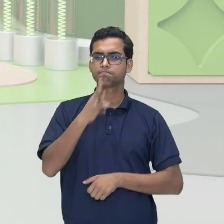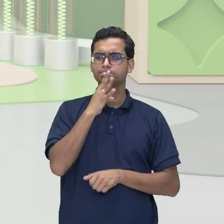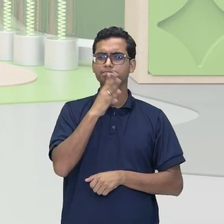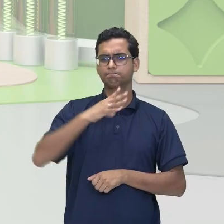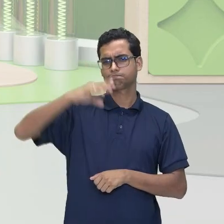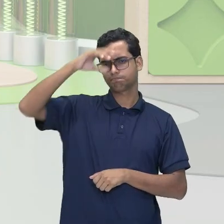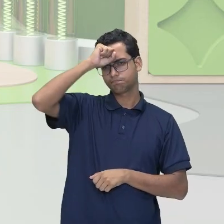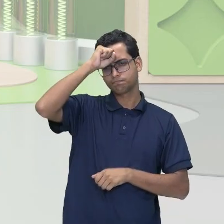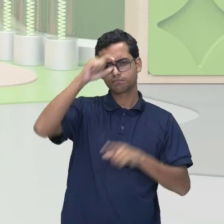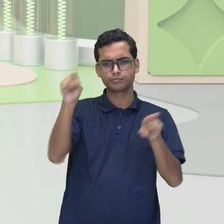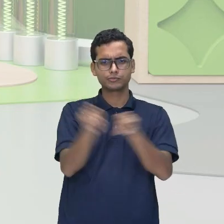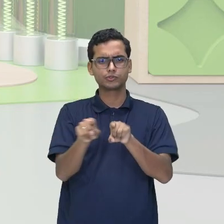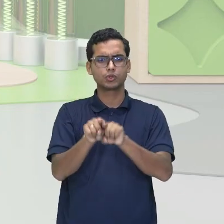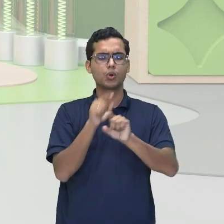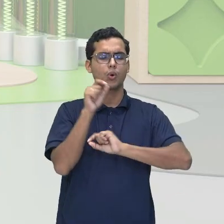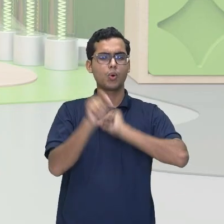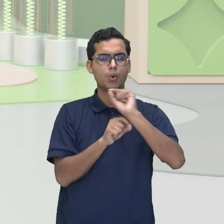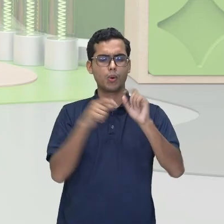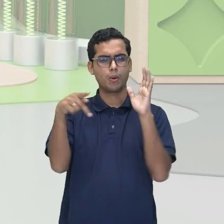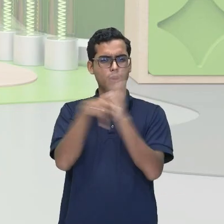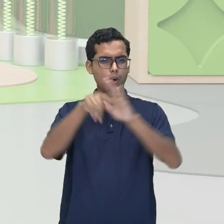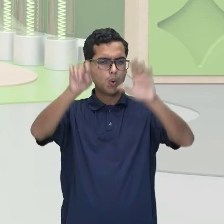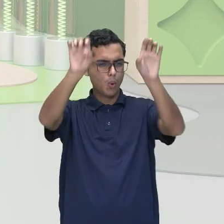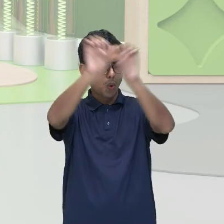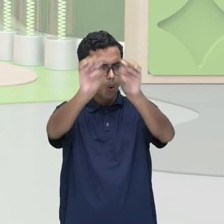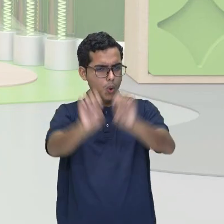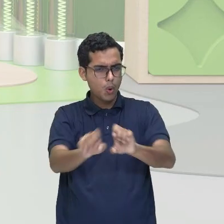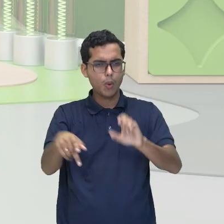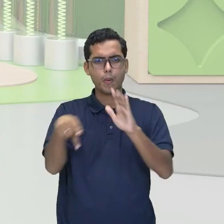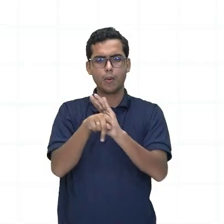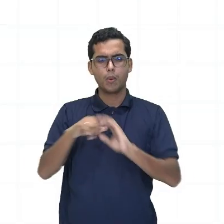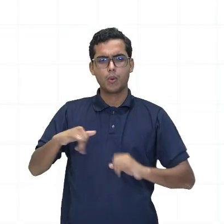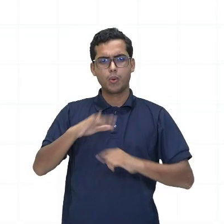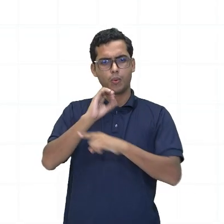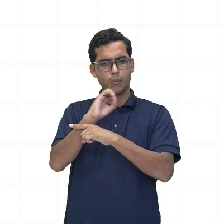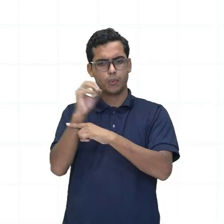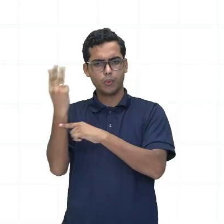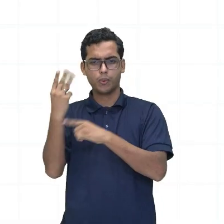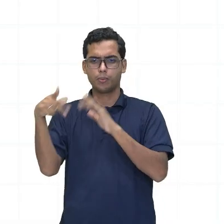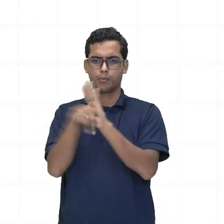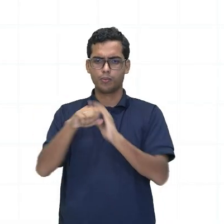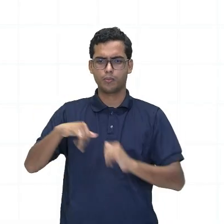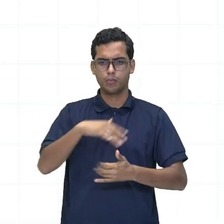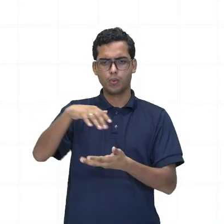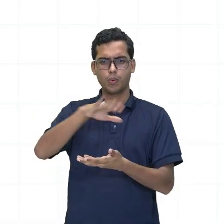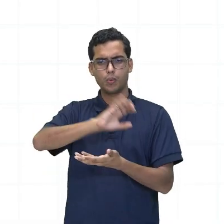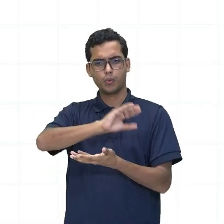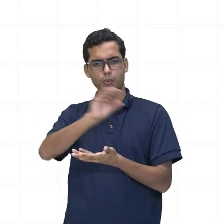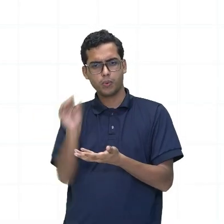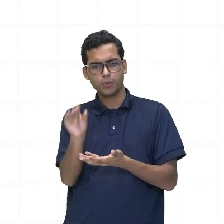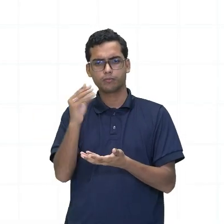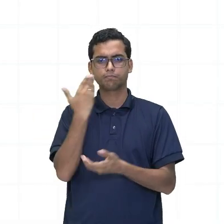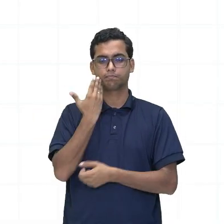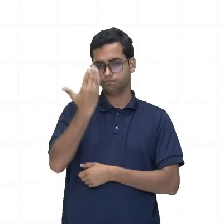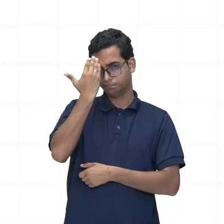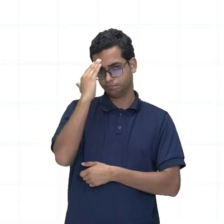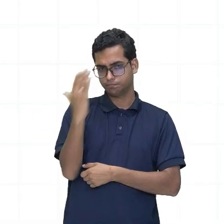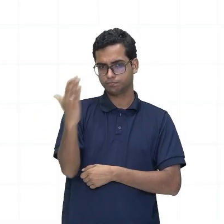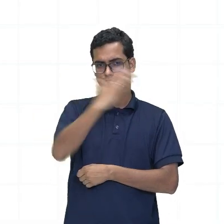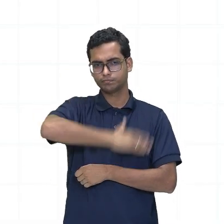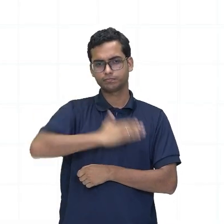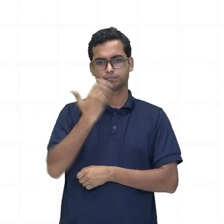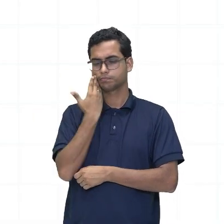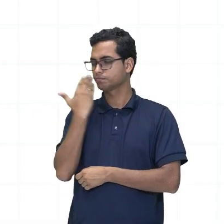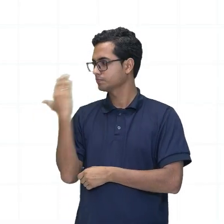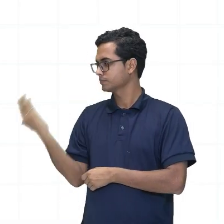pouco mais sobre essa estrutura da camada de ozônio. Vamos lá. Então, vamos entender.